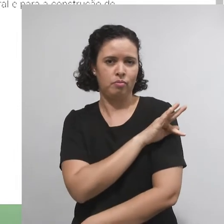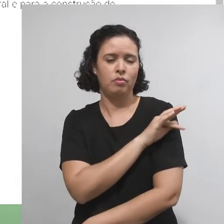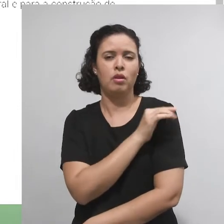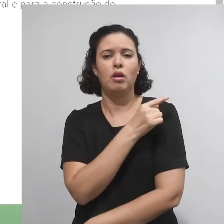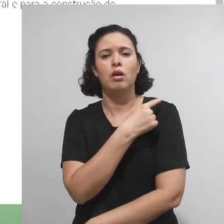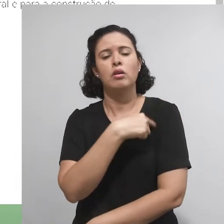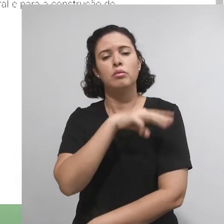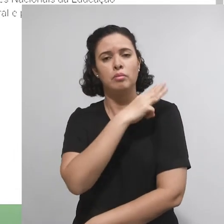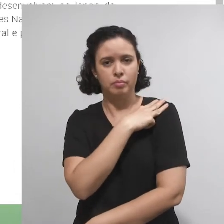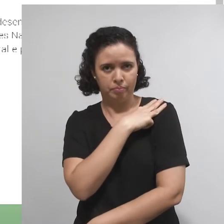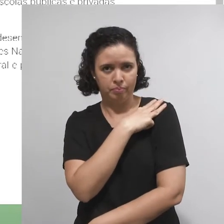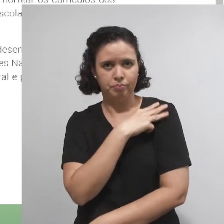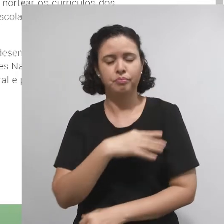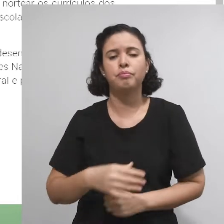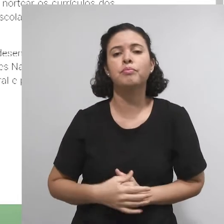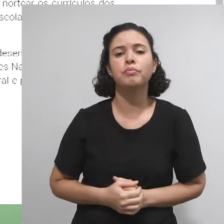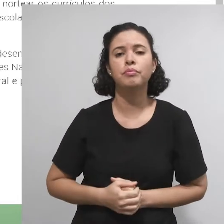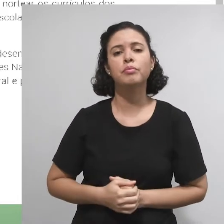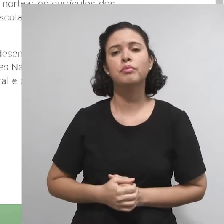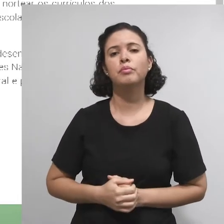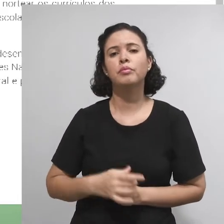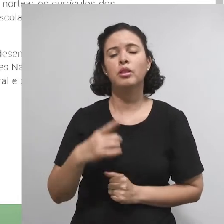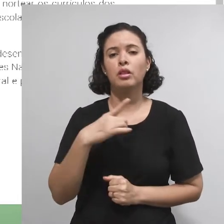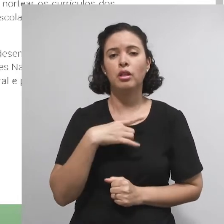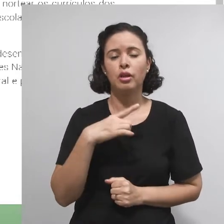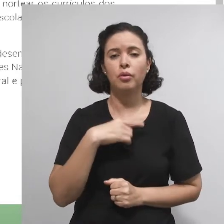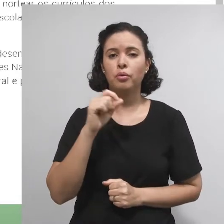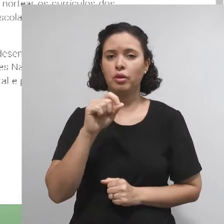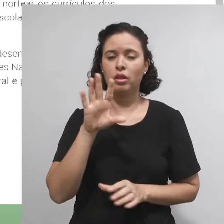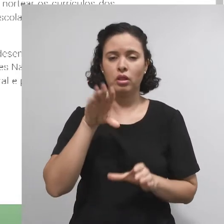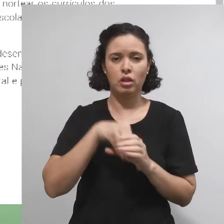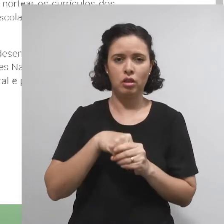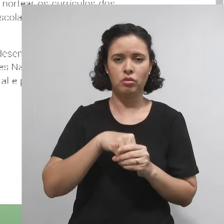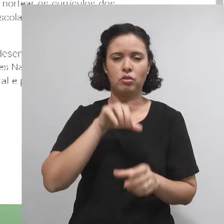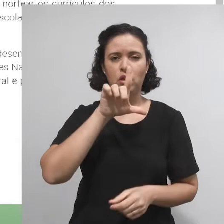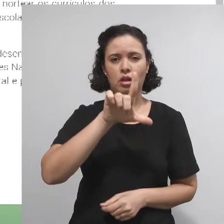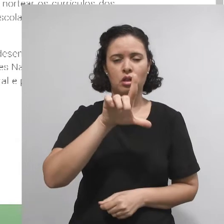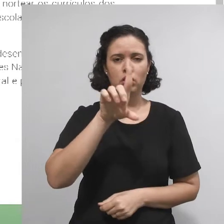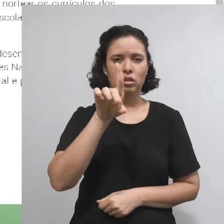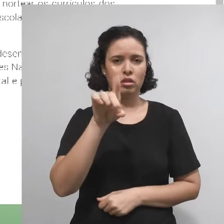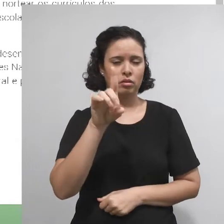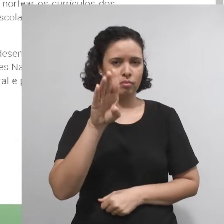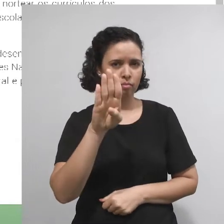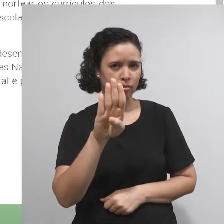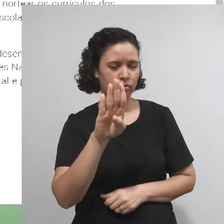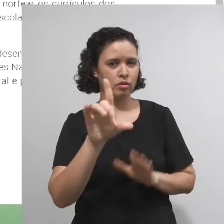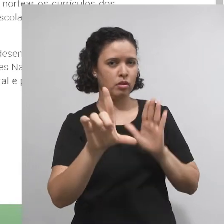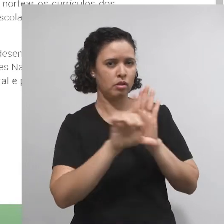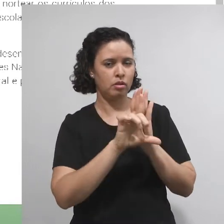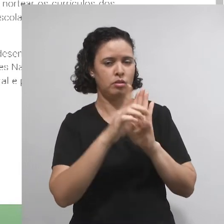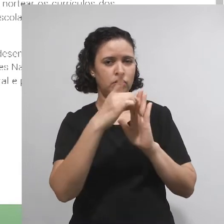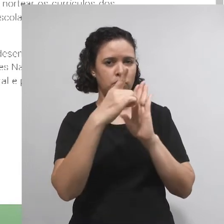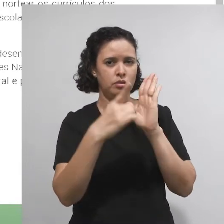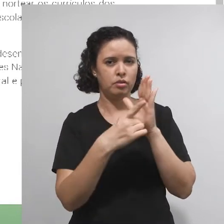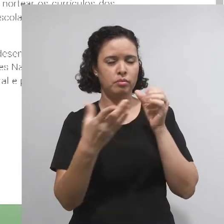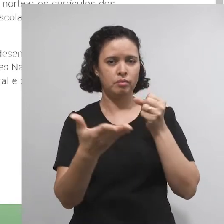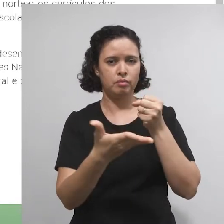e o ensino médio. Ela está prevista pela LDB, que é a Lei de Diretrizes e Bases da